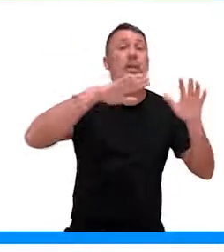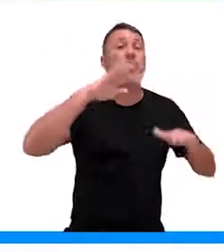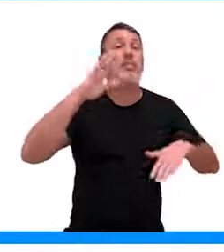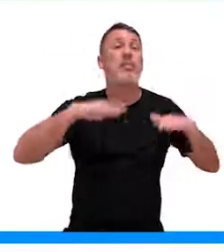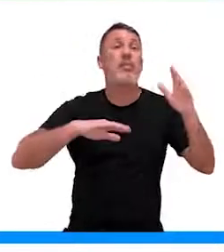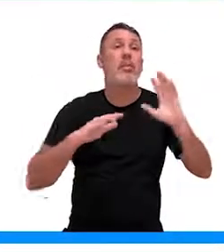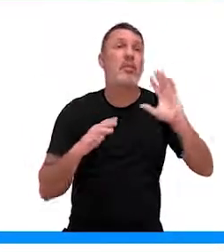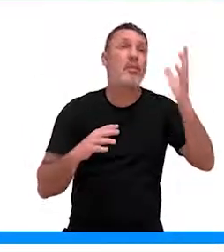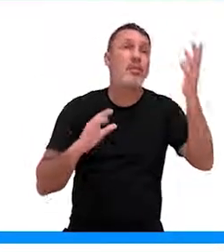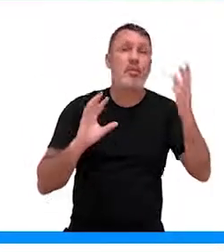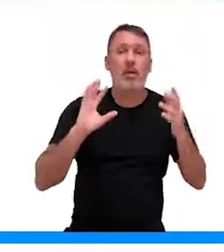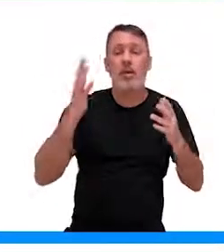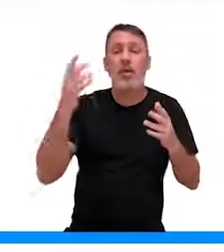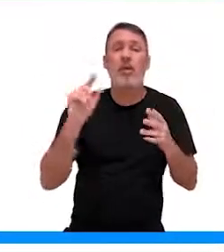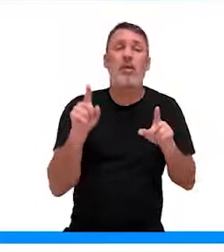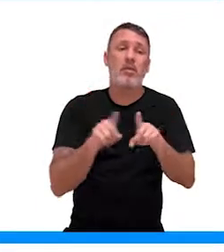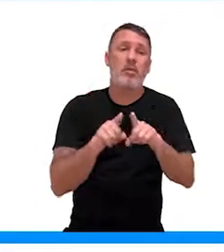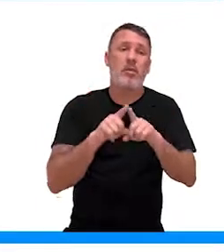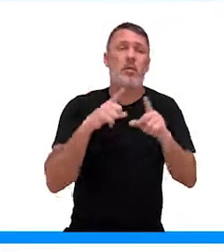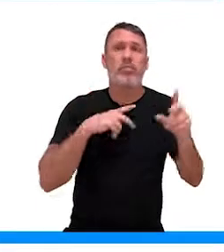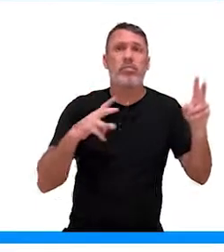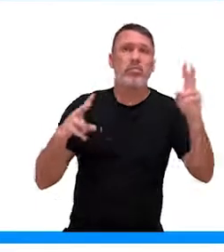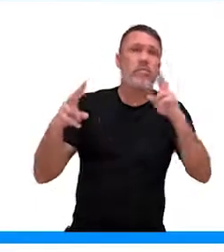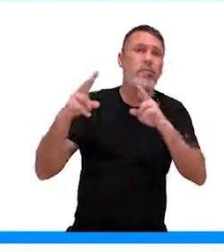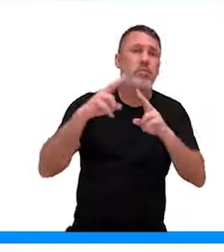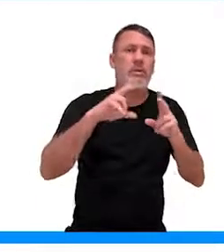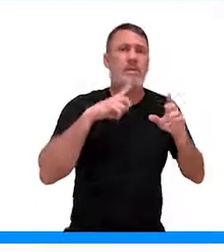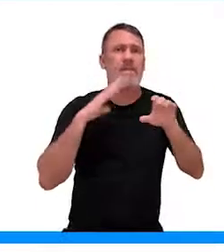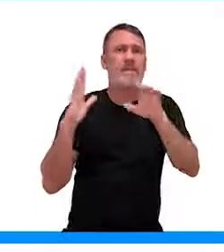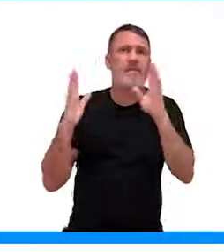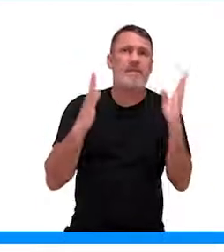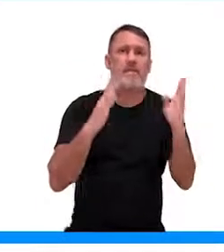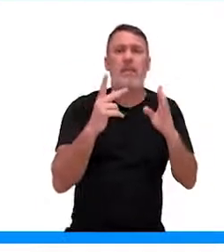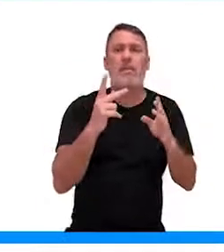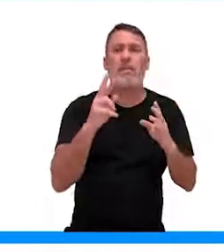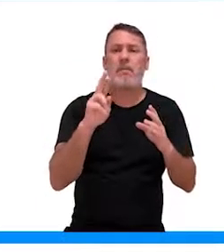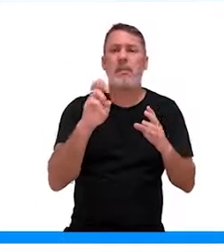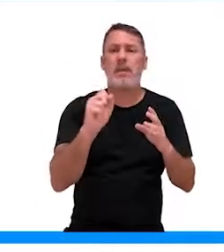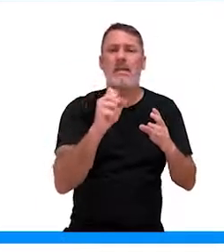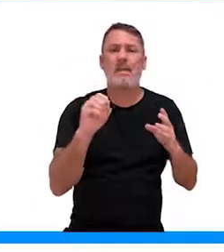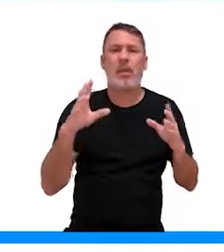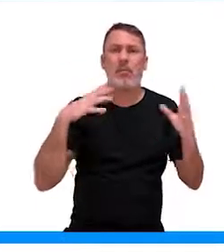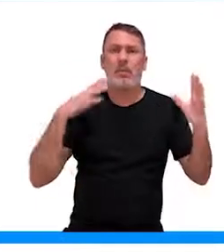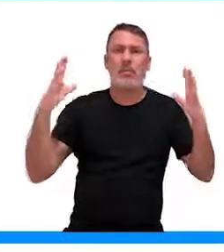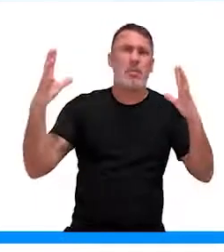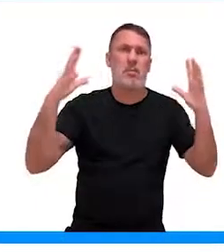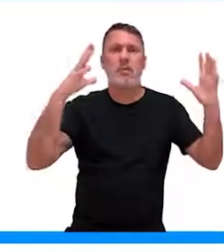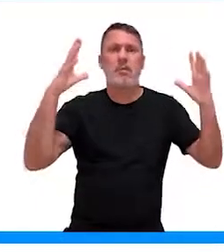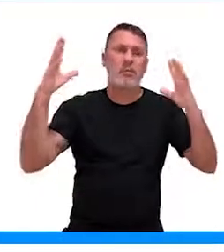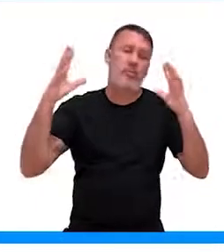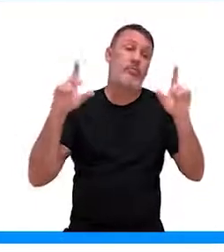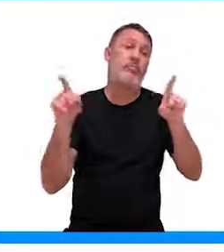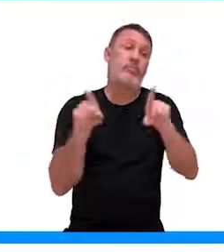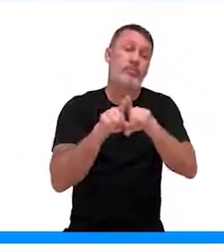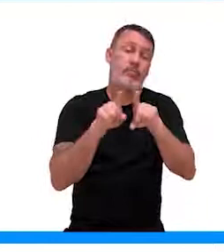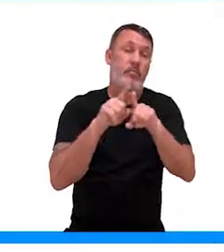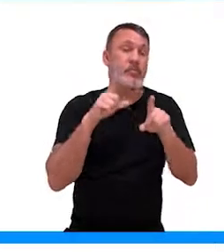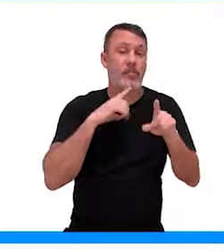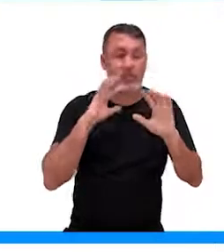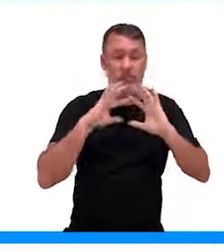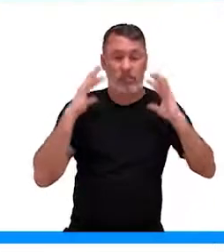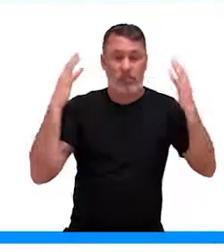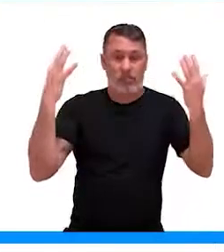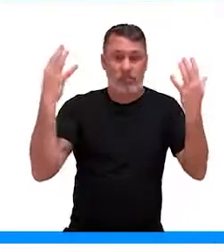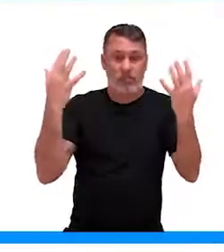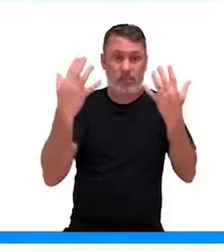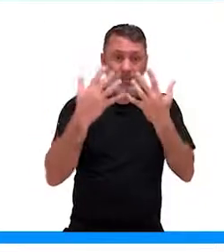temperatura, de pressão, que existe essa dinâmica. E ali existe, claro, a saturação do meio